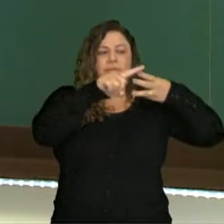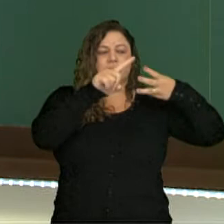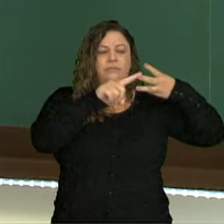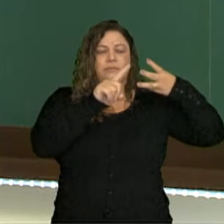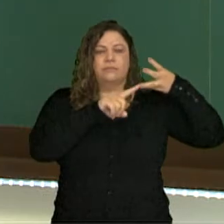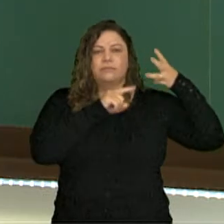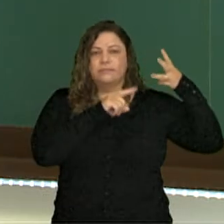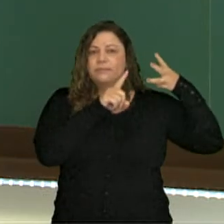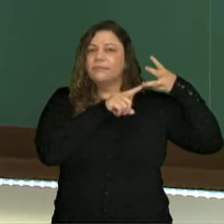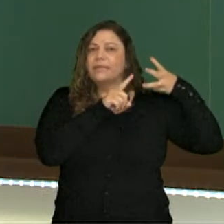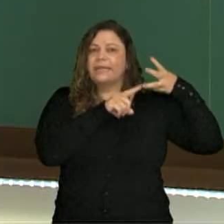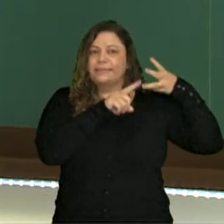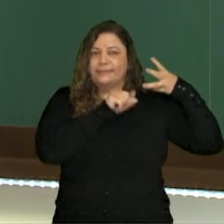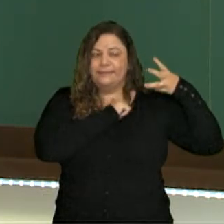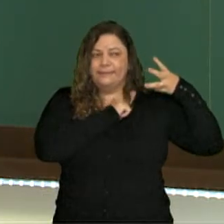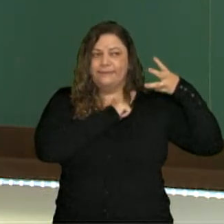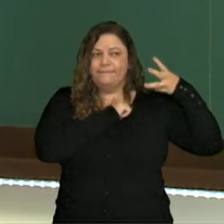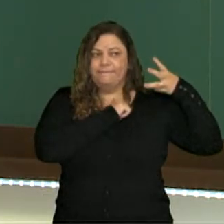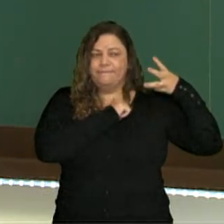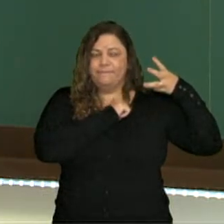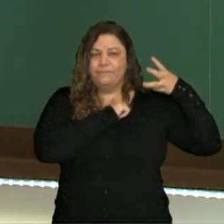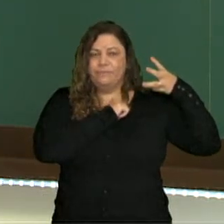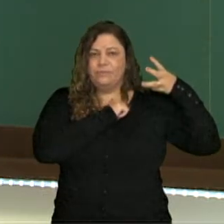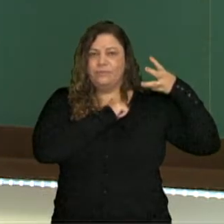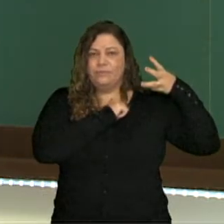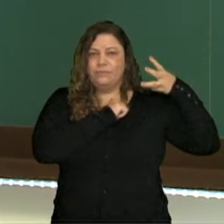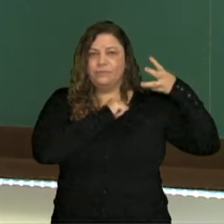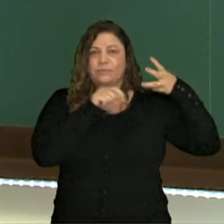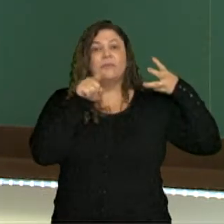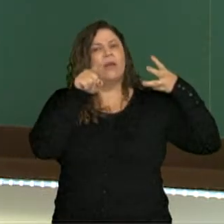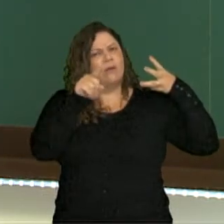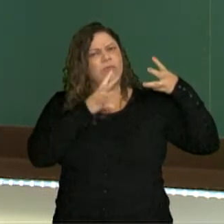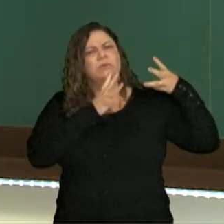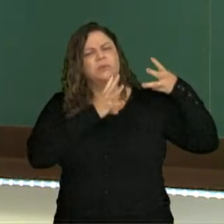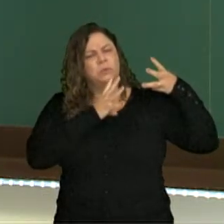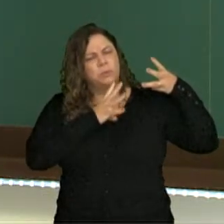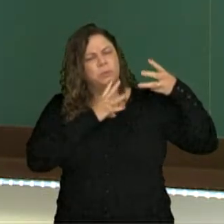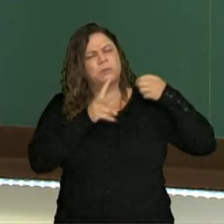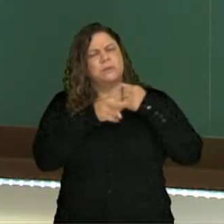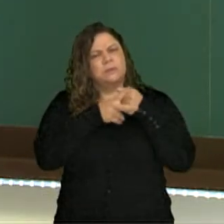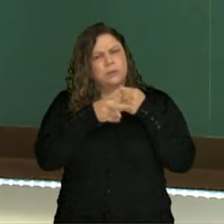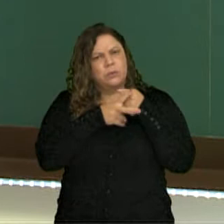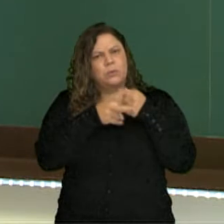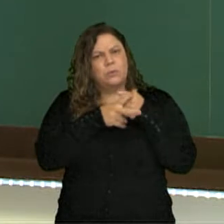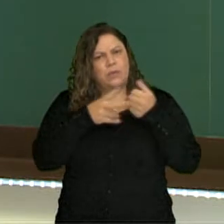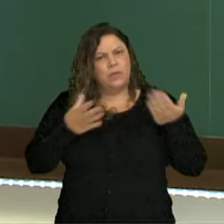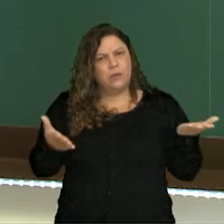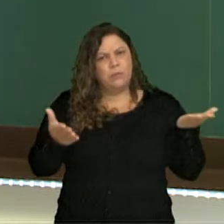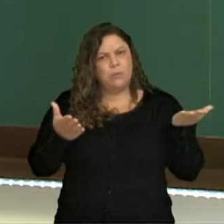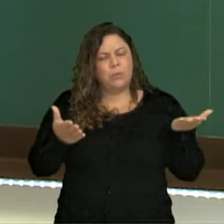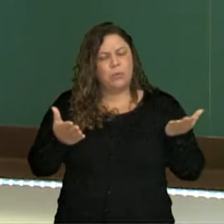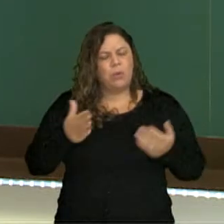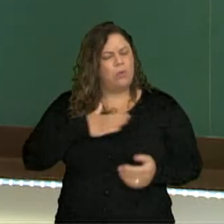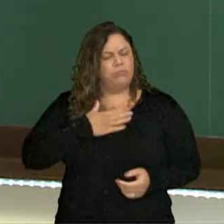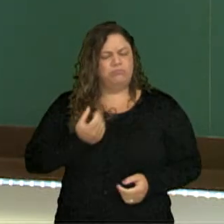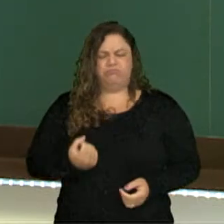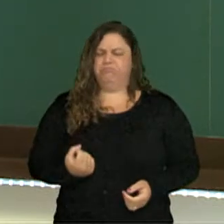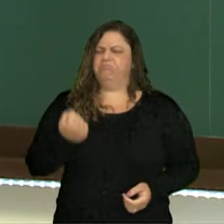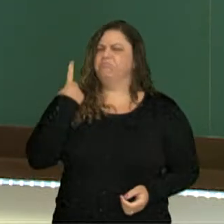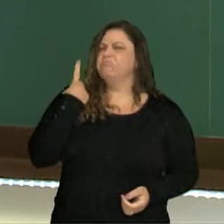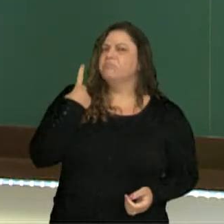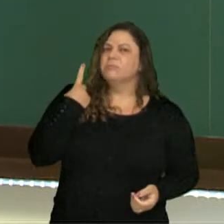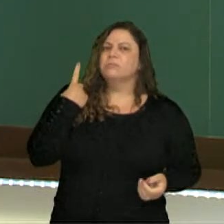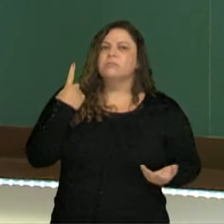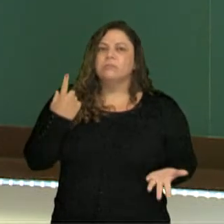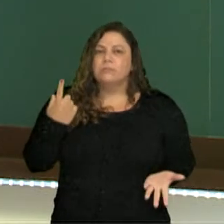como o verbo rendir está sendo usado? Você conhecia já esse verbo? Ou ele causou um pouco de estranheza